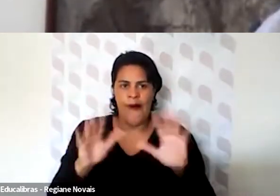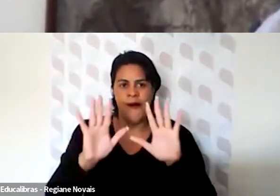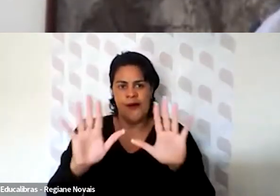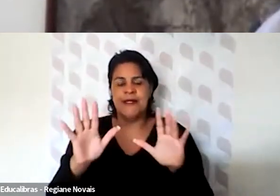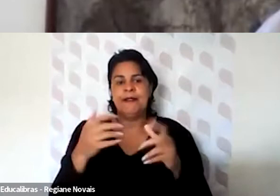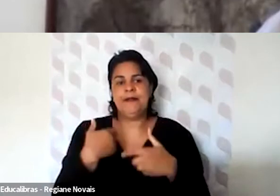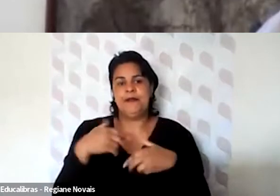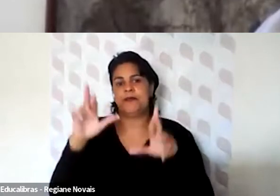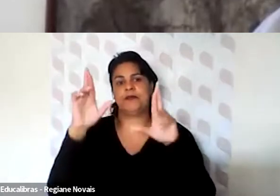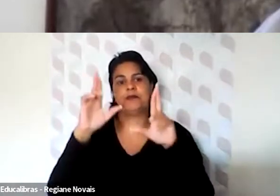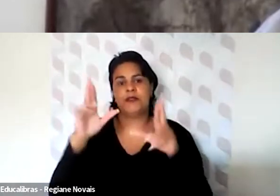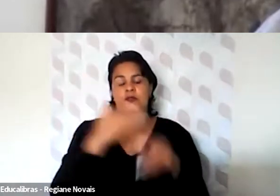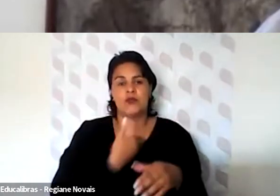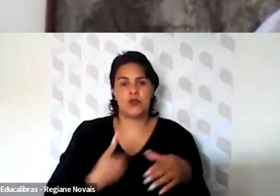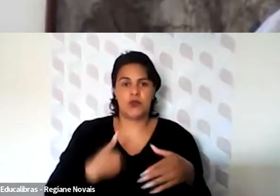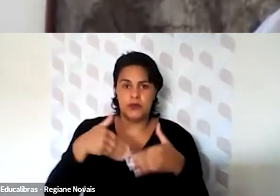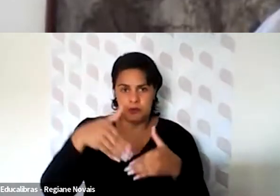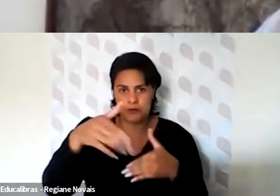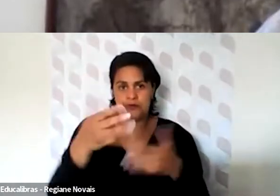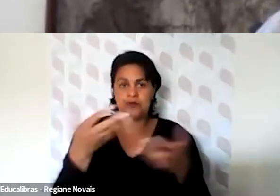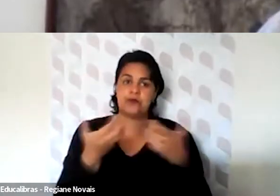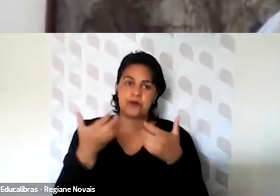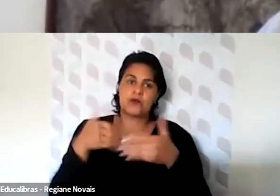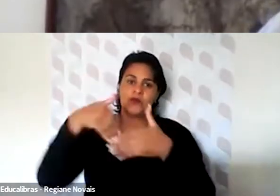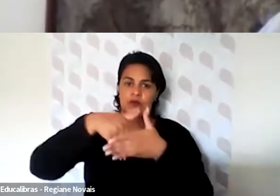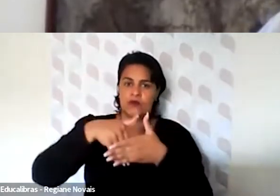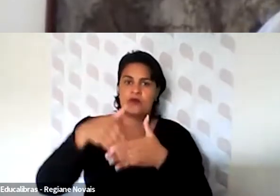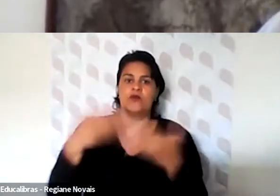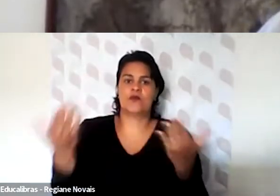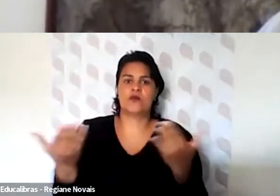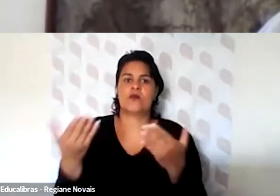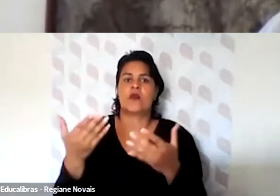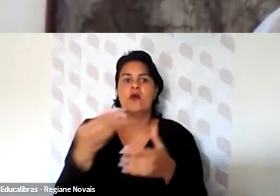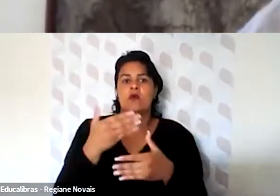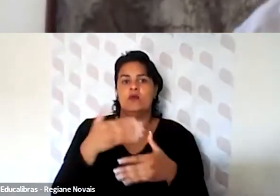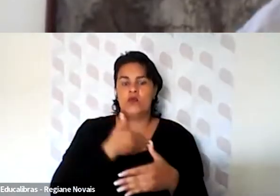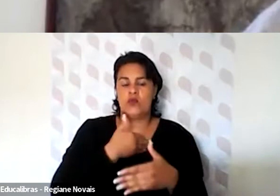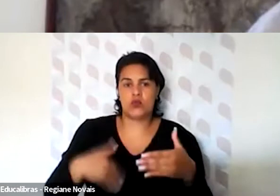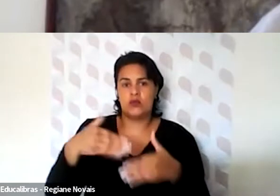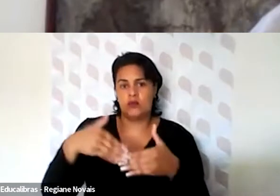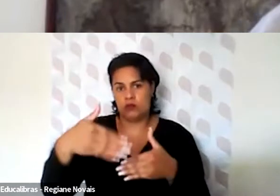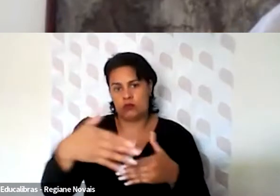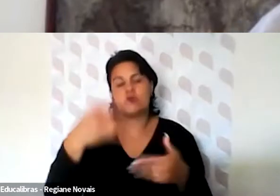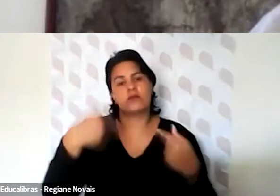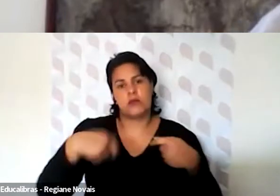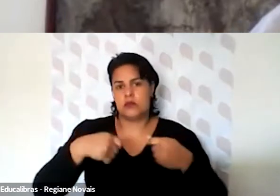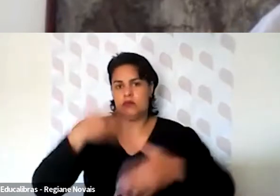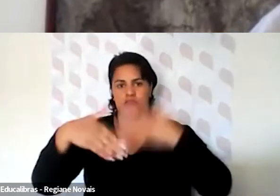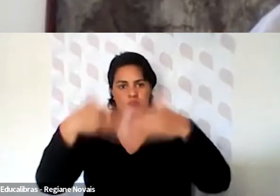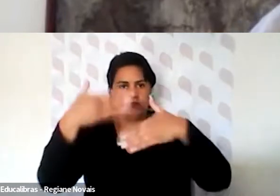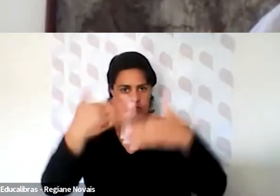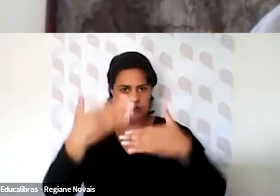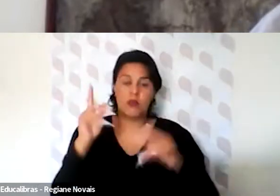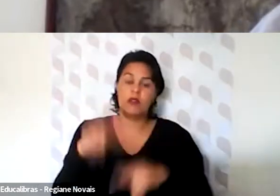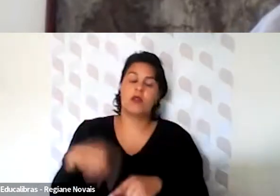espero de uma nova governança? Eu espero, primeiro, a eleição de um governo progressista no Brasil. E isso é essencial. É essencial não